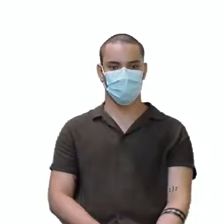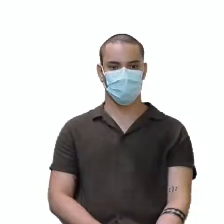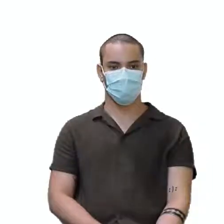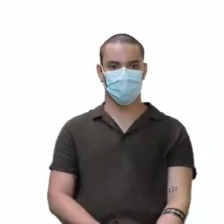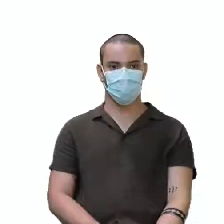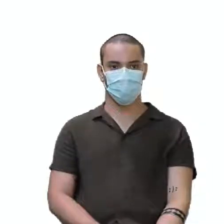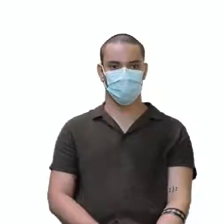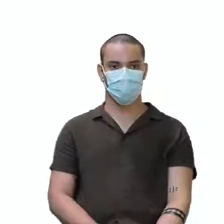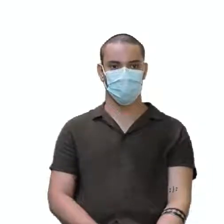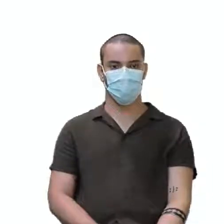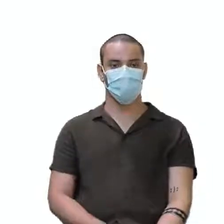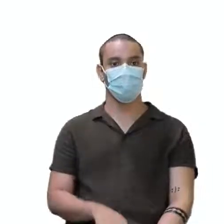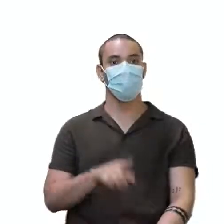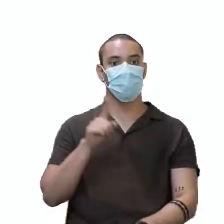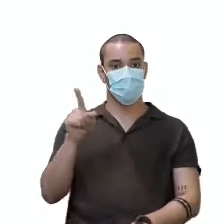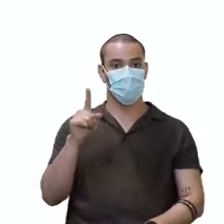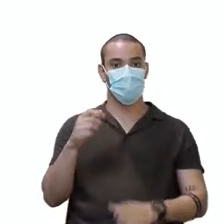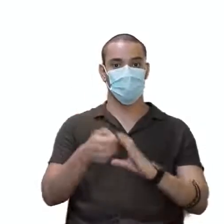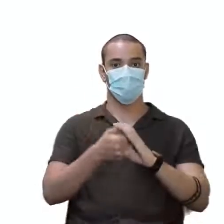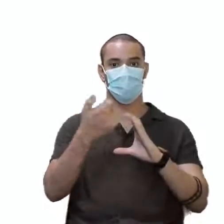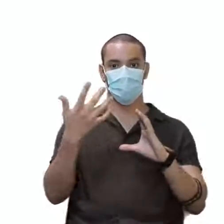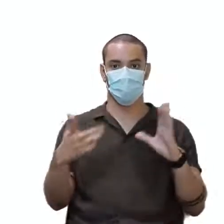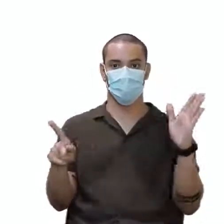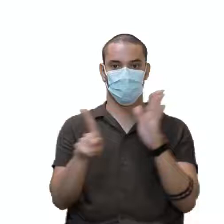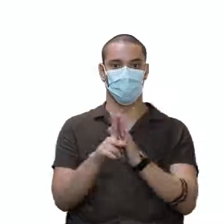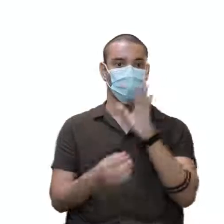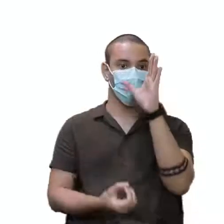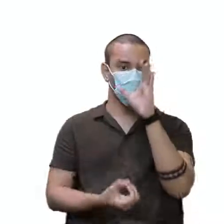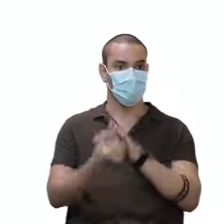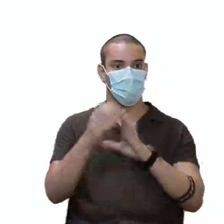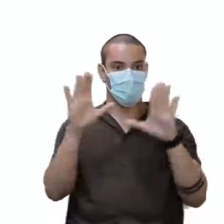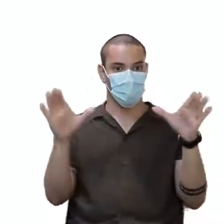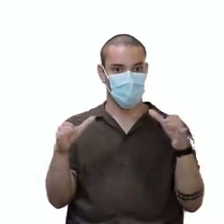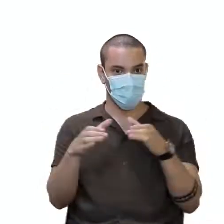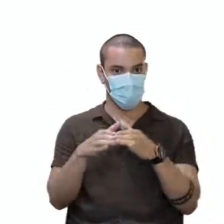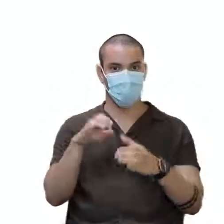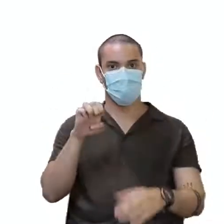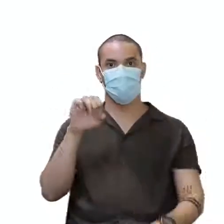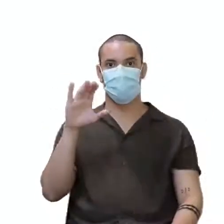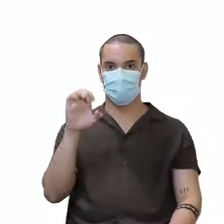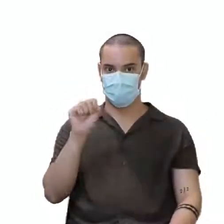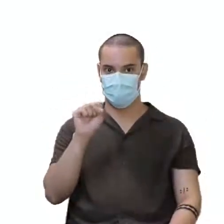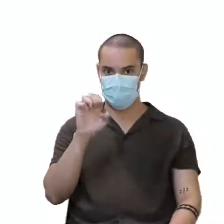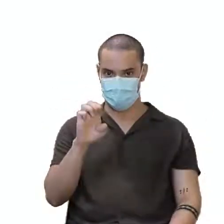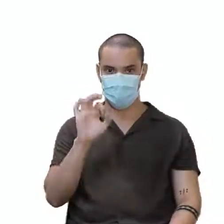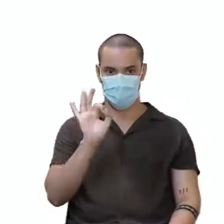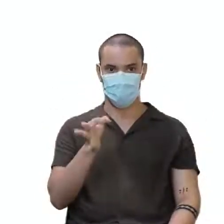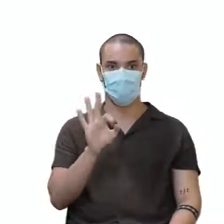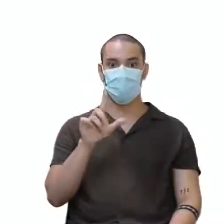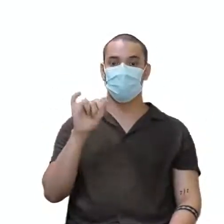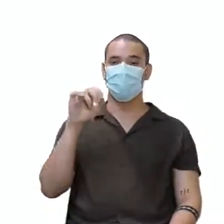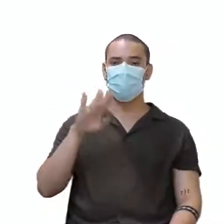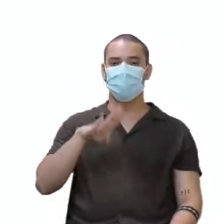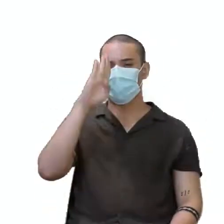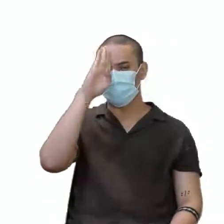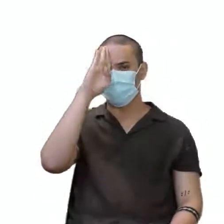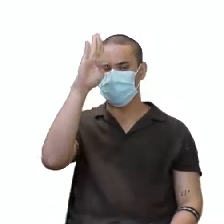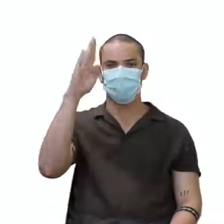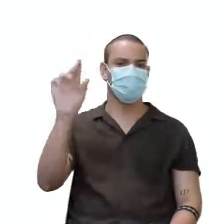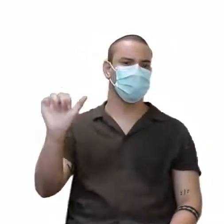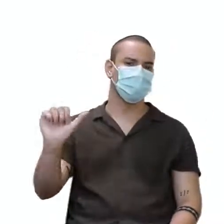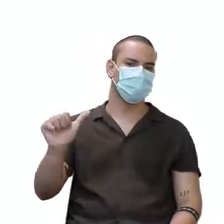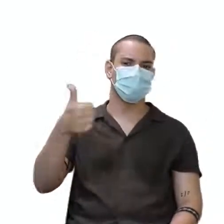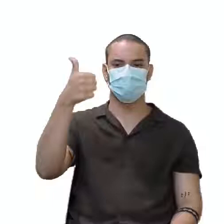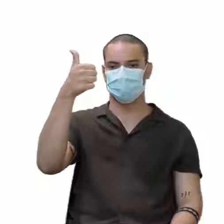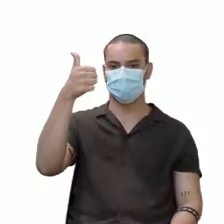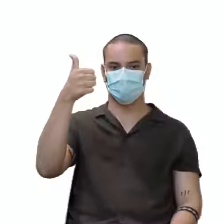Oxi. Isso caracteriza a formação de uma comunidade pioneira ou ESSESI. Esses líquidos, por serem os